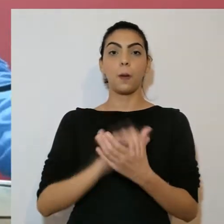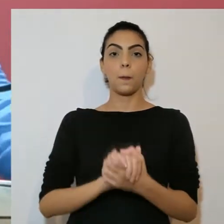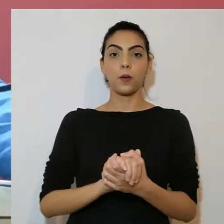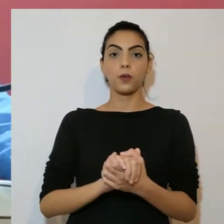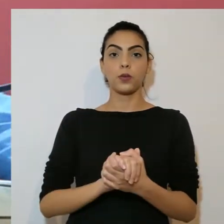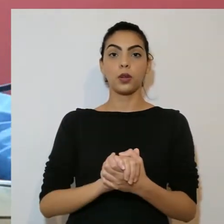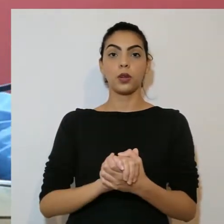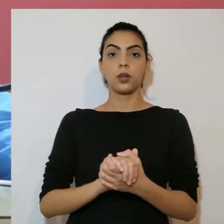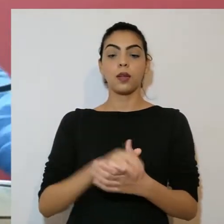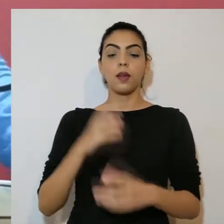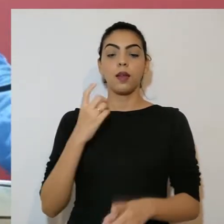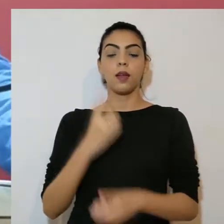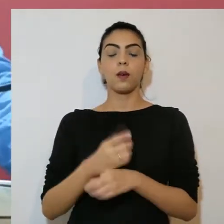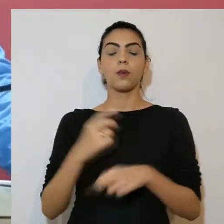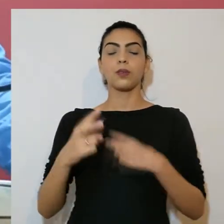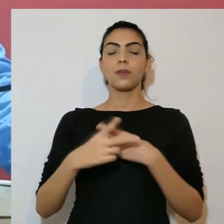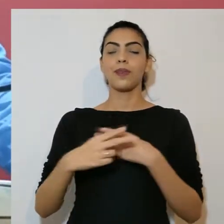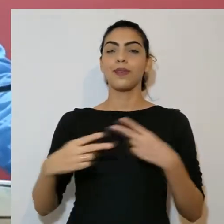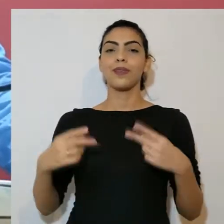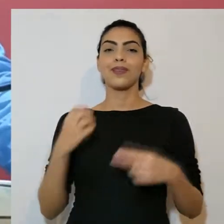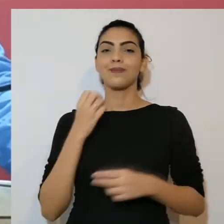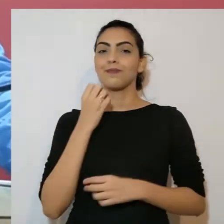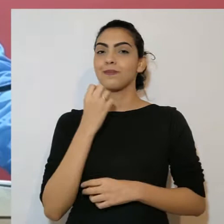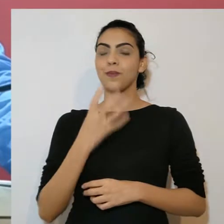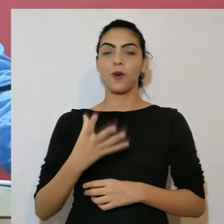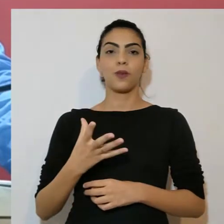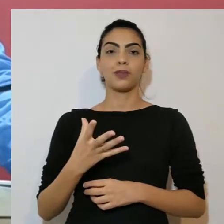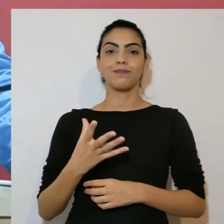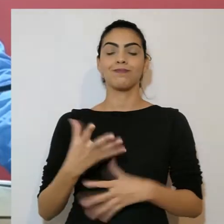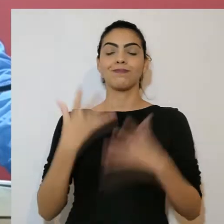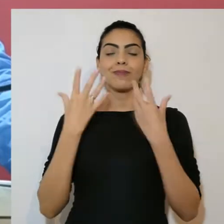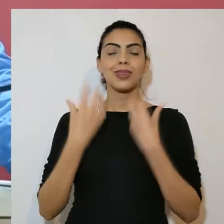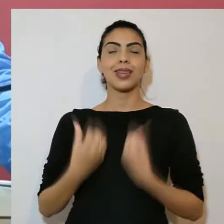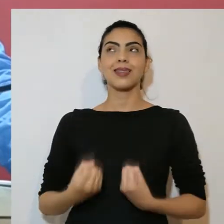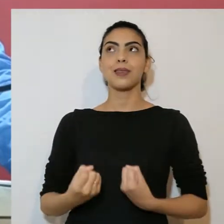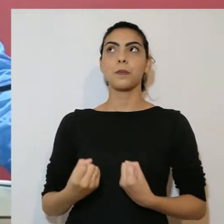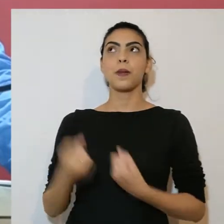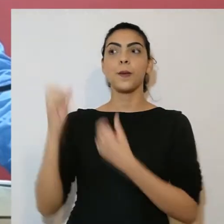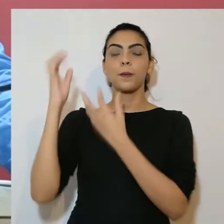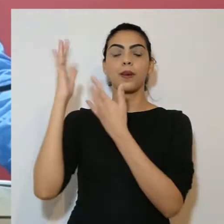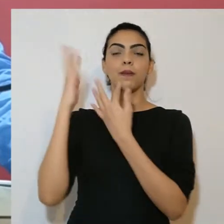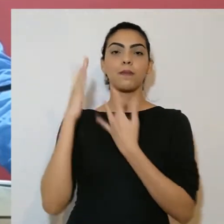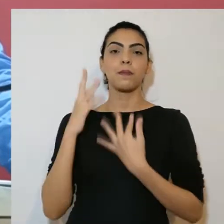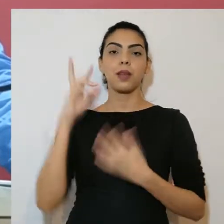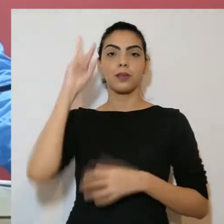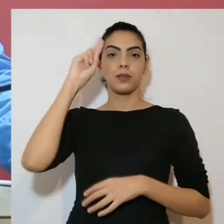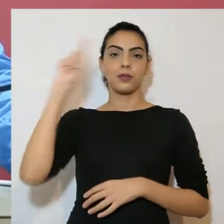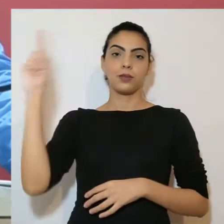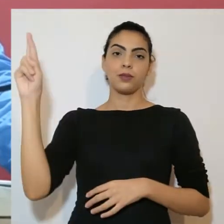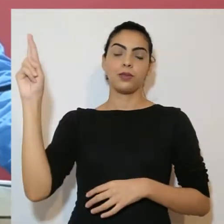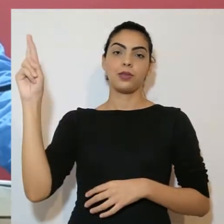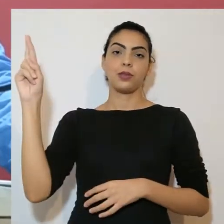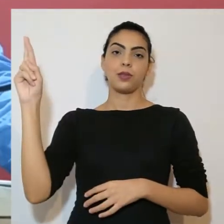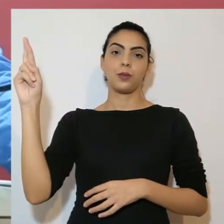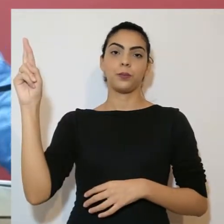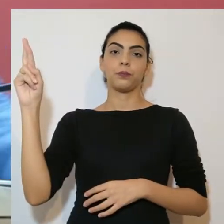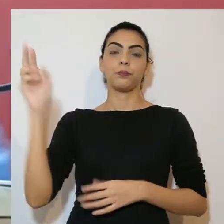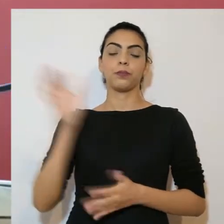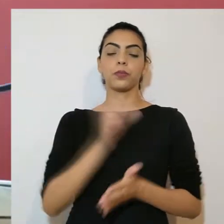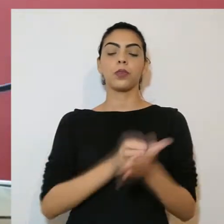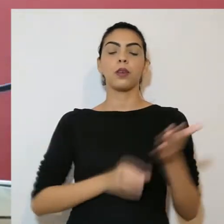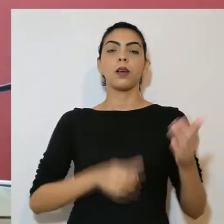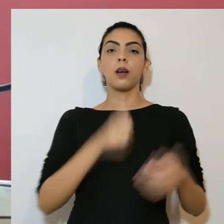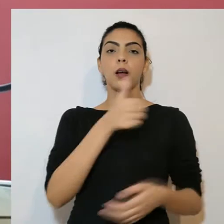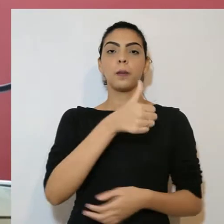uma esposa, encontra algo excelente, recebeu uma bênção do Senhor, que é o